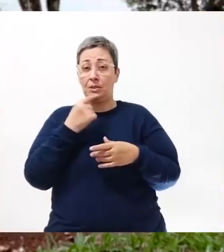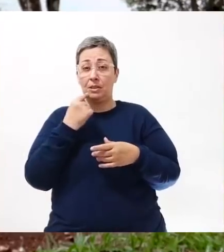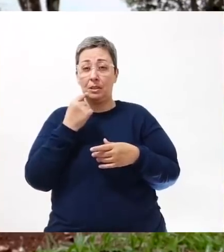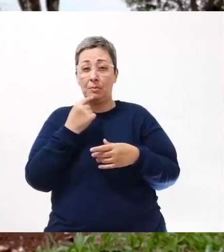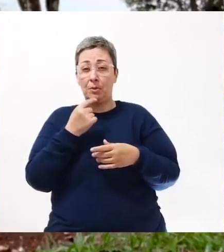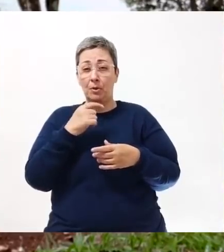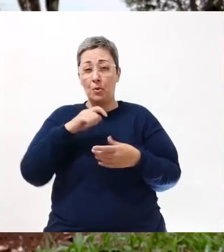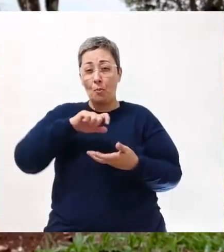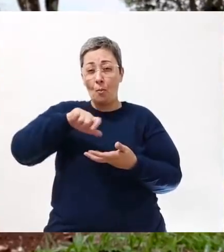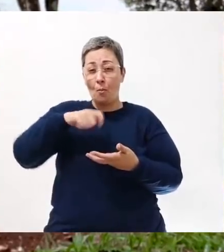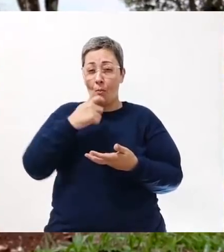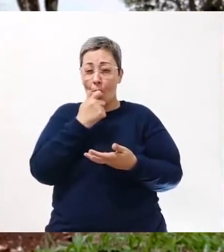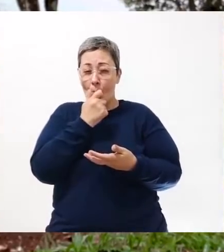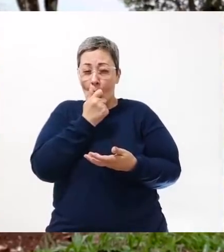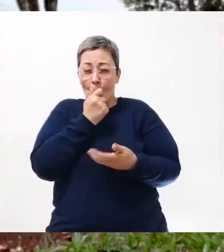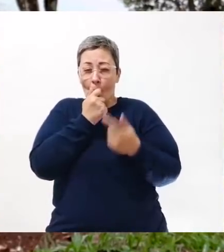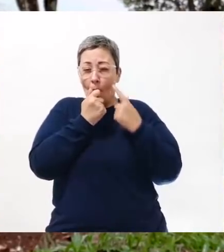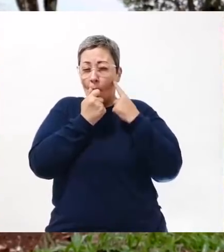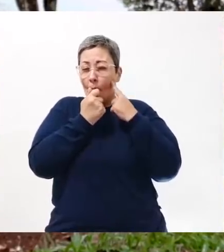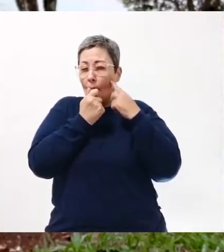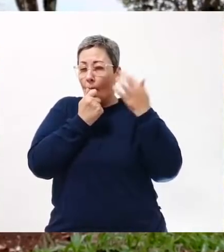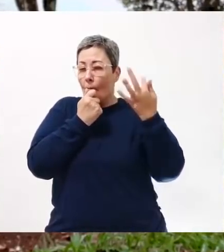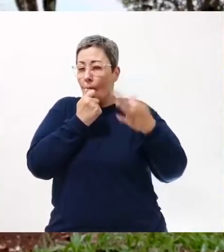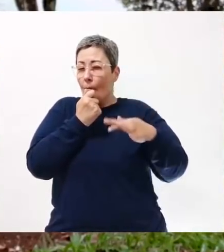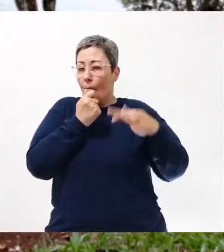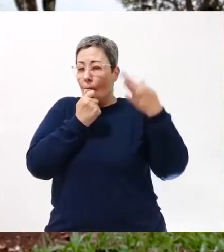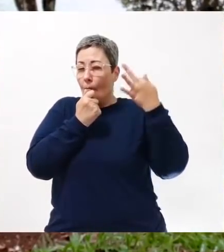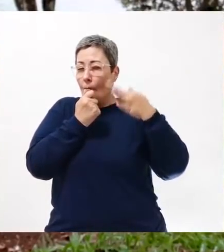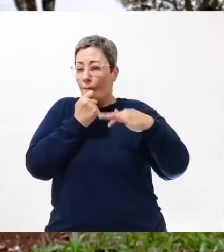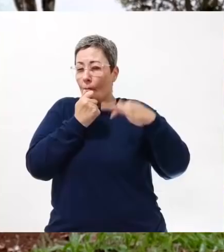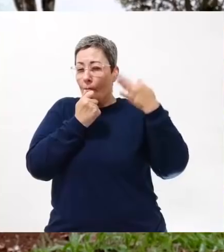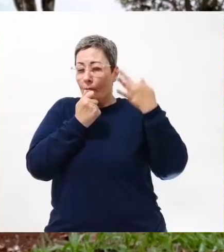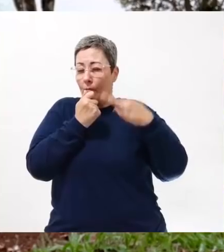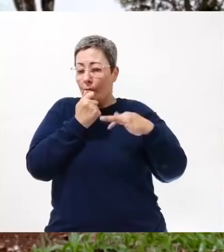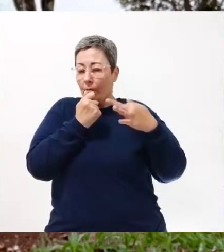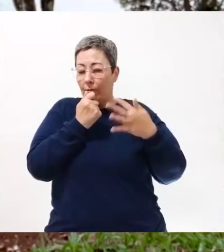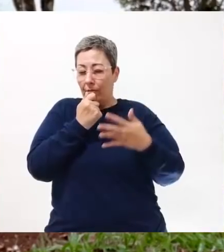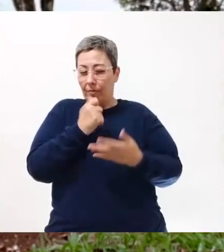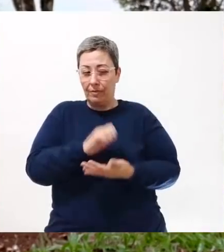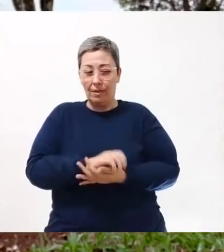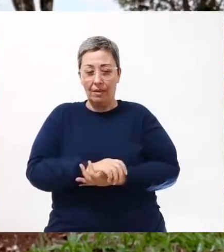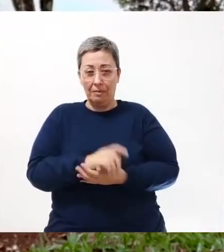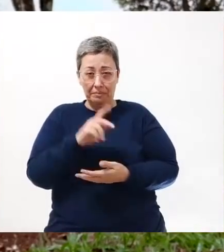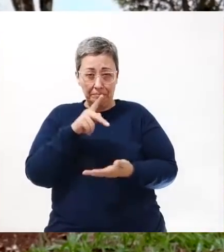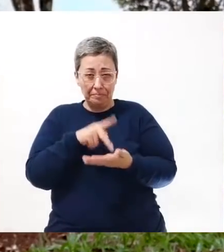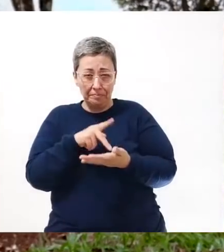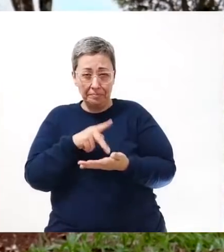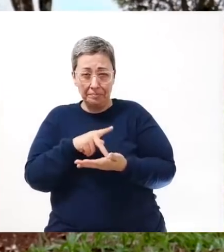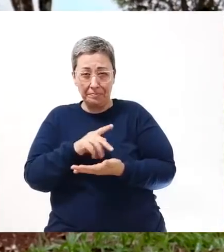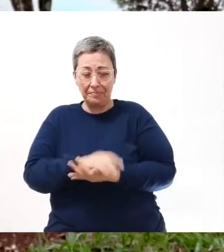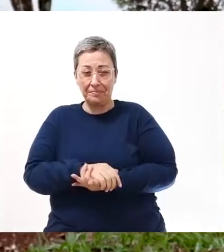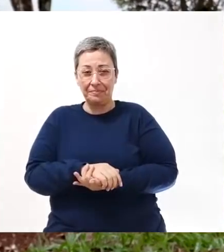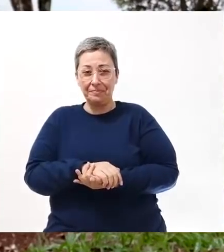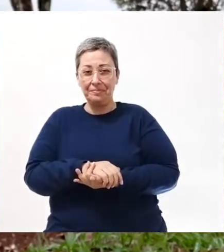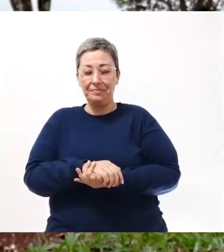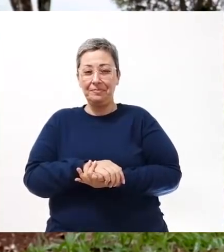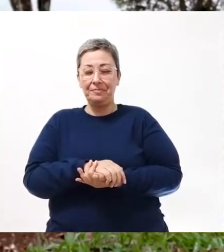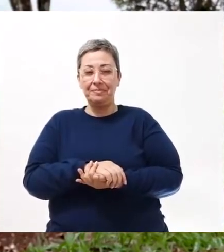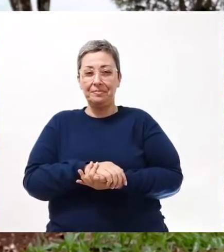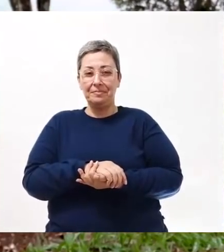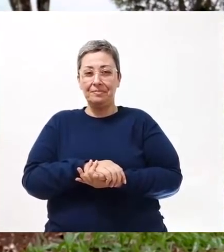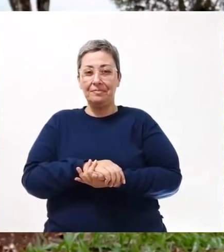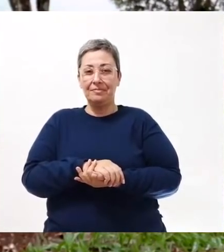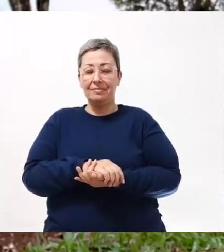Se vemos alguém chupando limão, sentimos dores no canto da boca. Não é